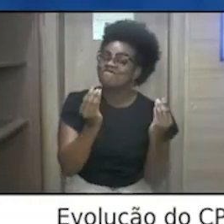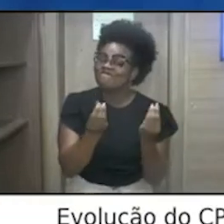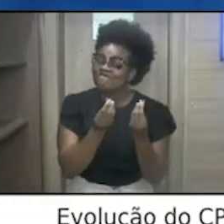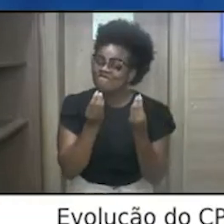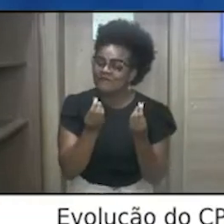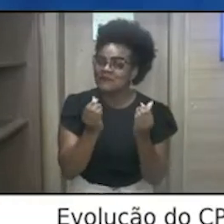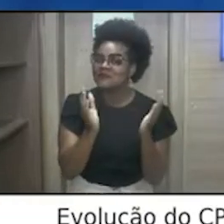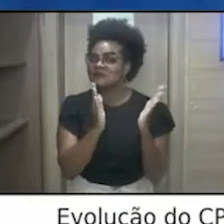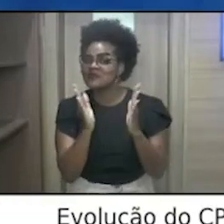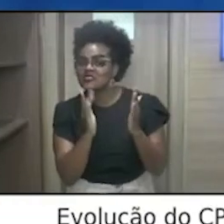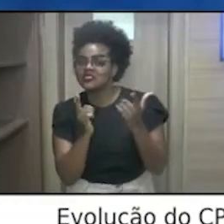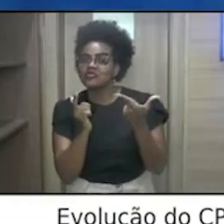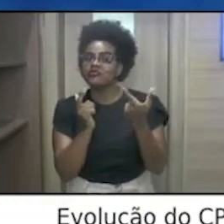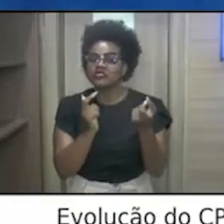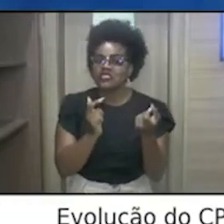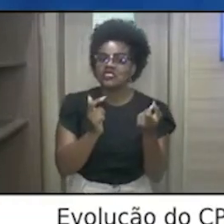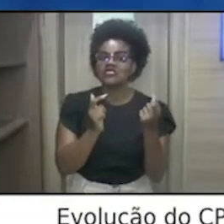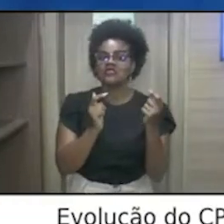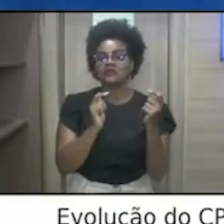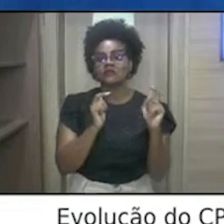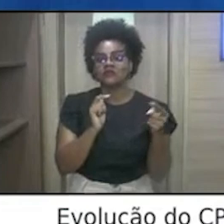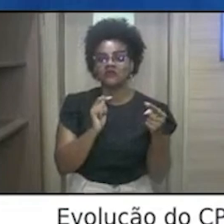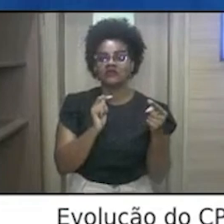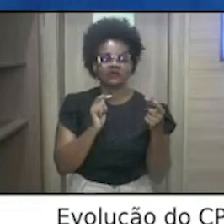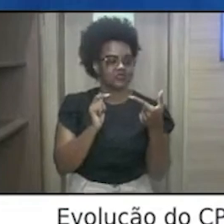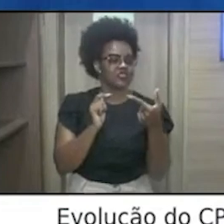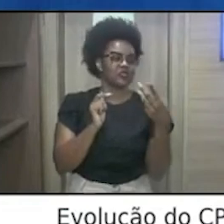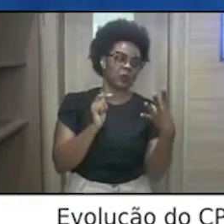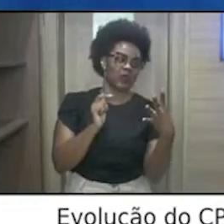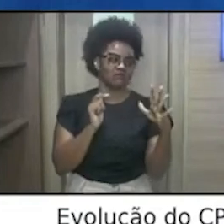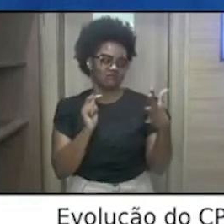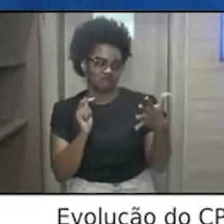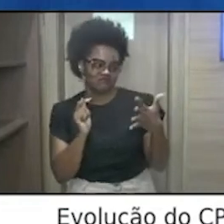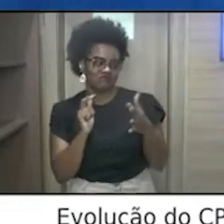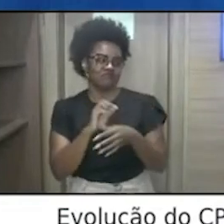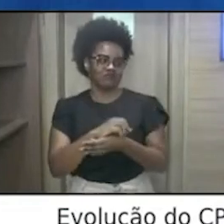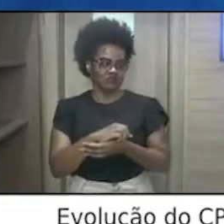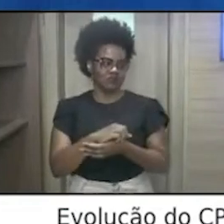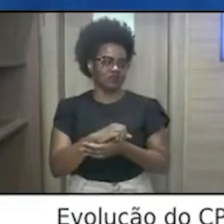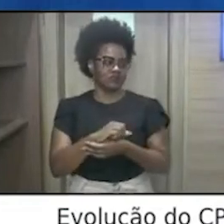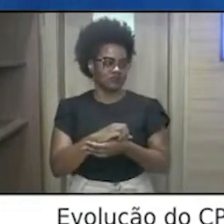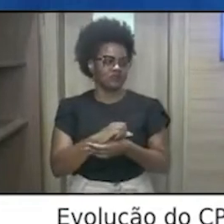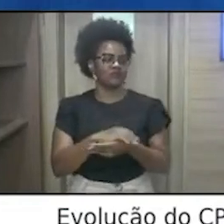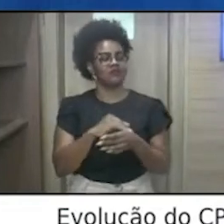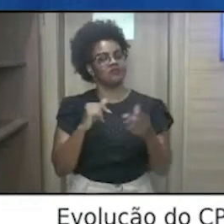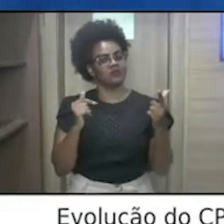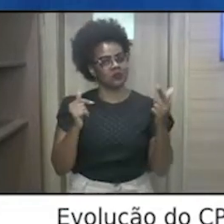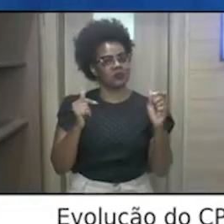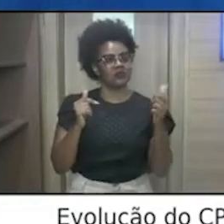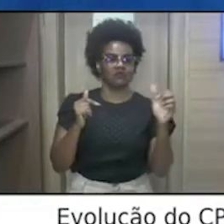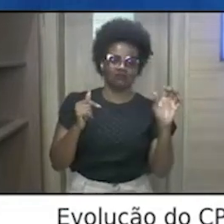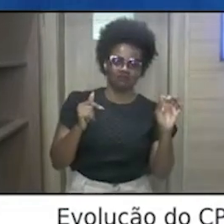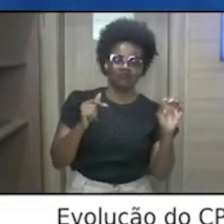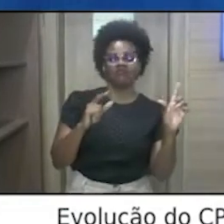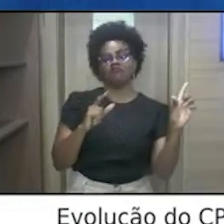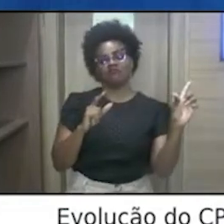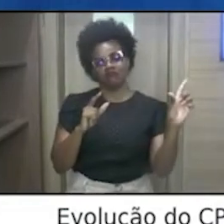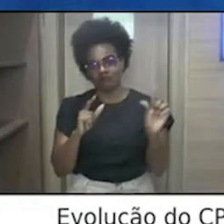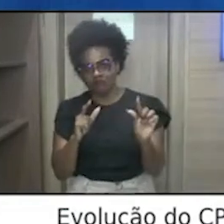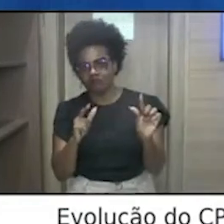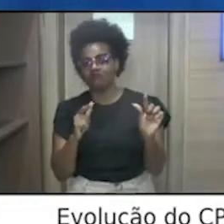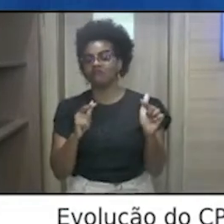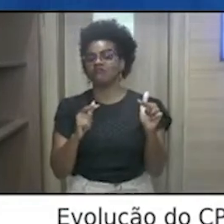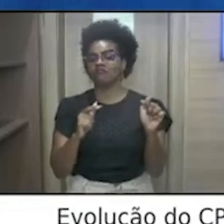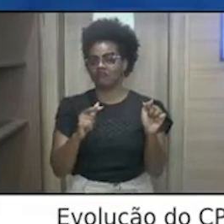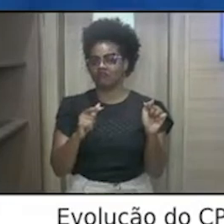está em torno ainda de 24 mais ou menos. Então, em 2010, sim, observa-se uma queda de 27